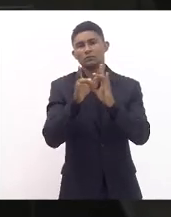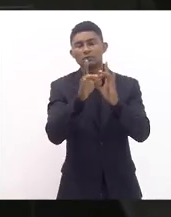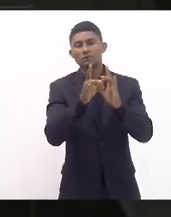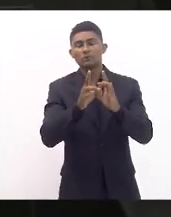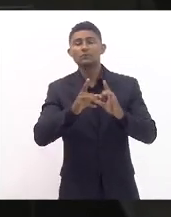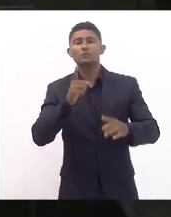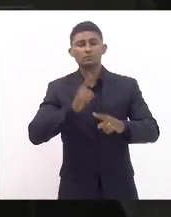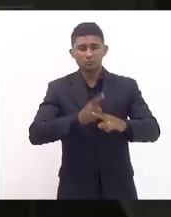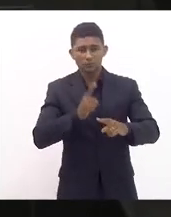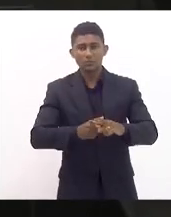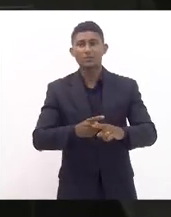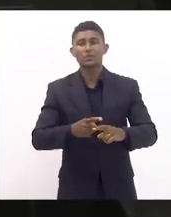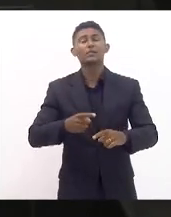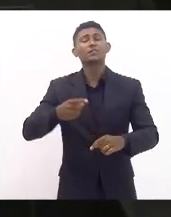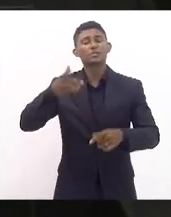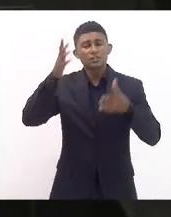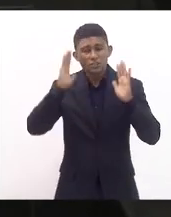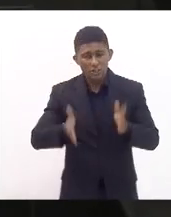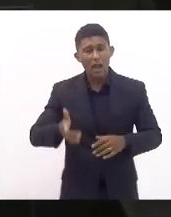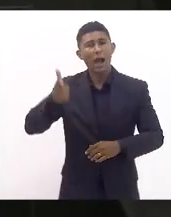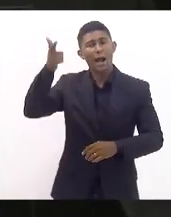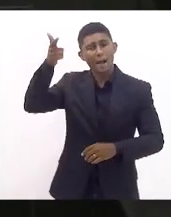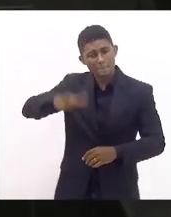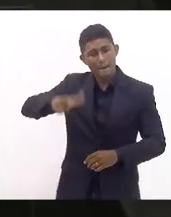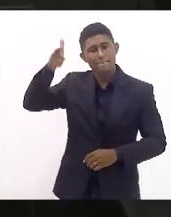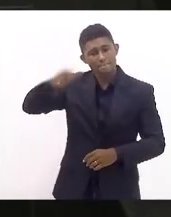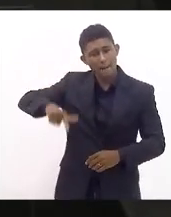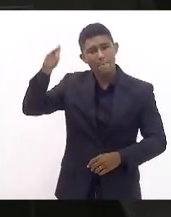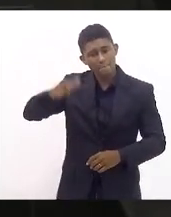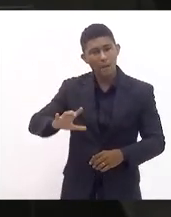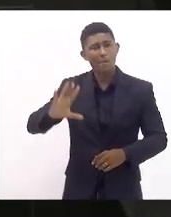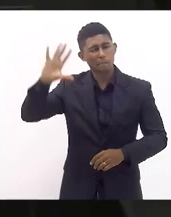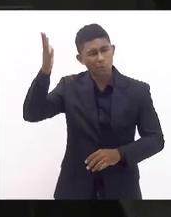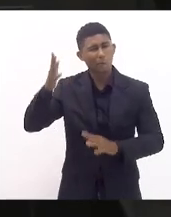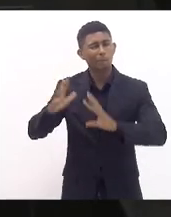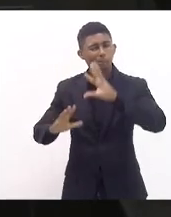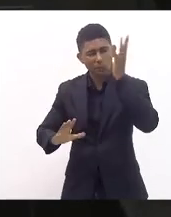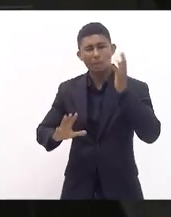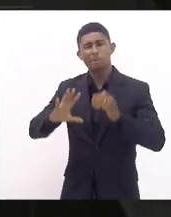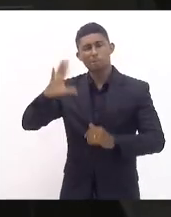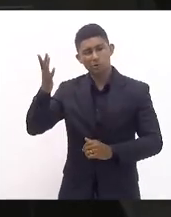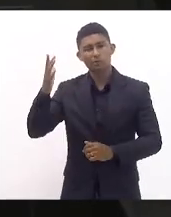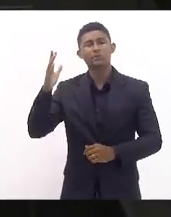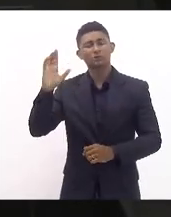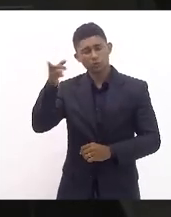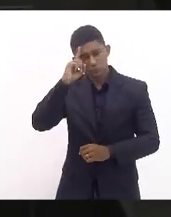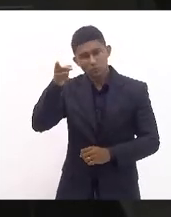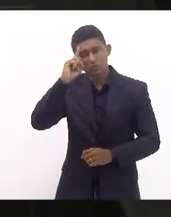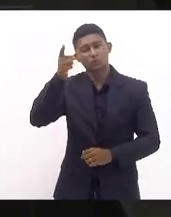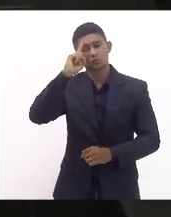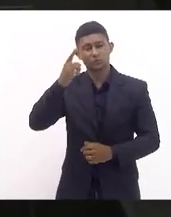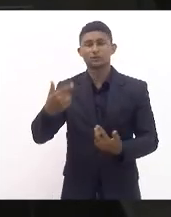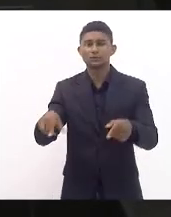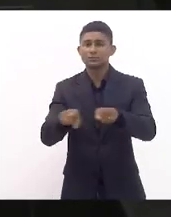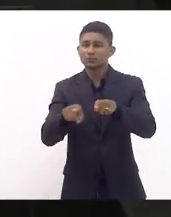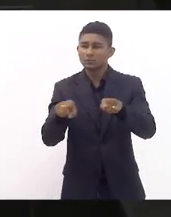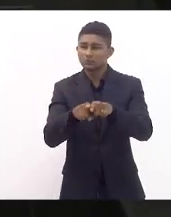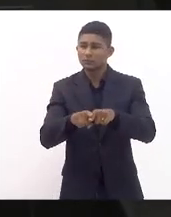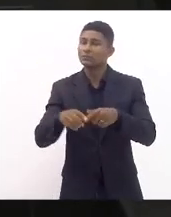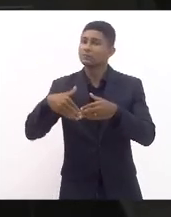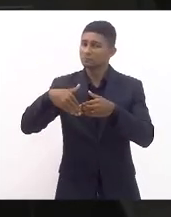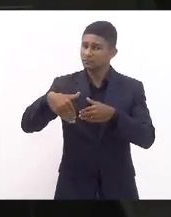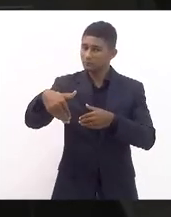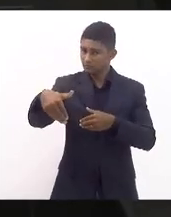porque isso vem se repetindo muito cotidianamente no nosso dia a dia, e aqui e daqui